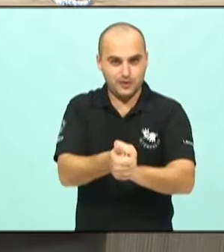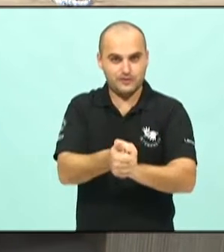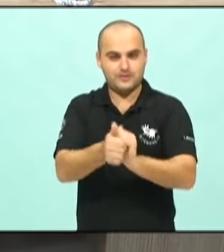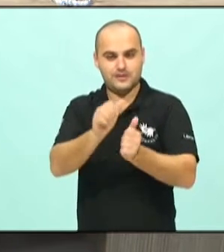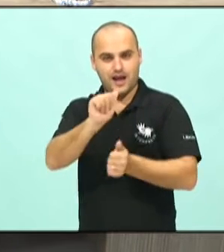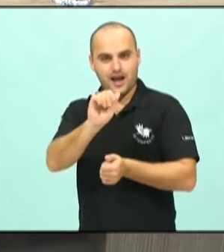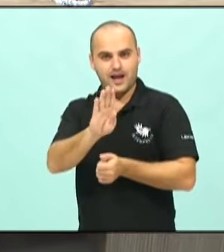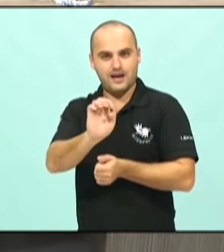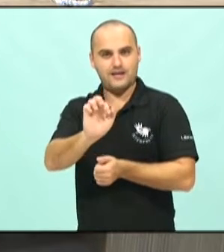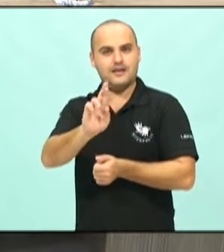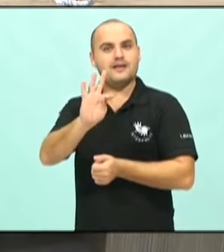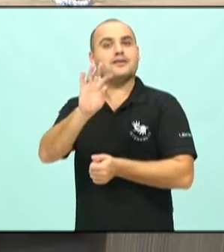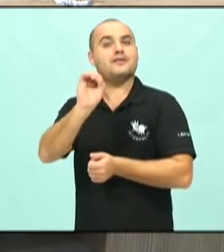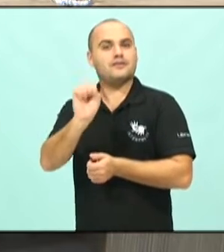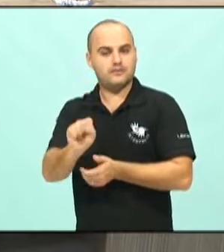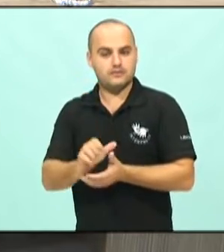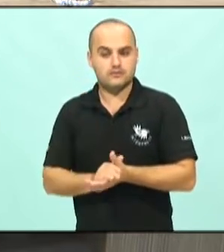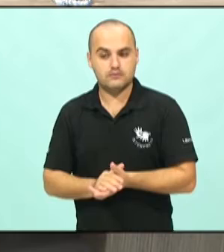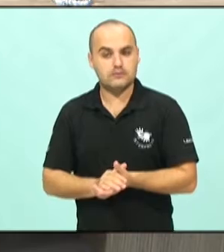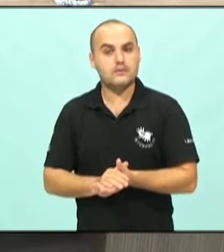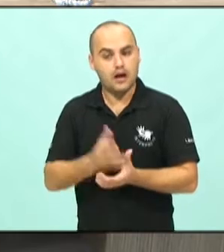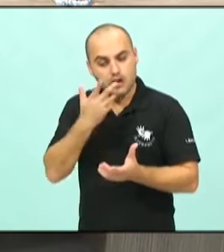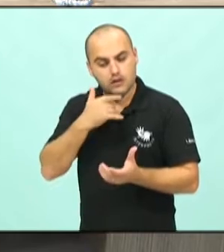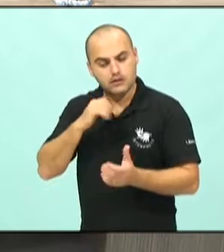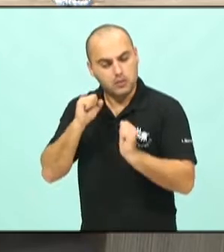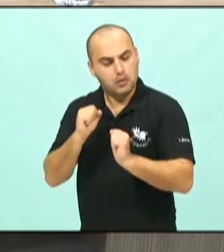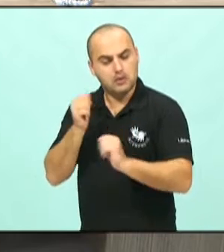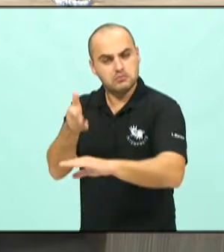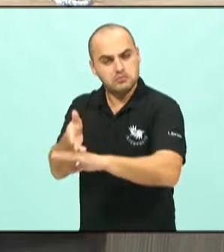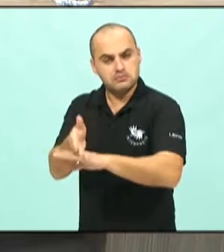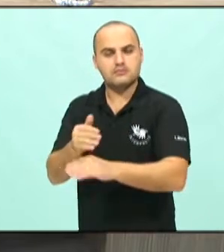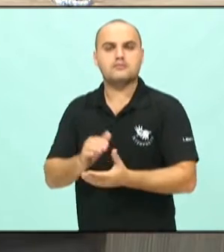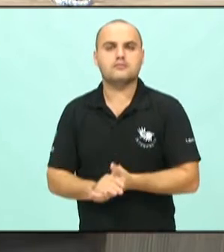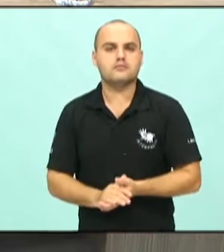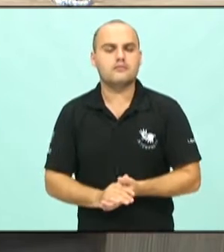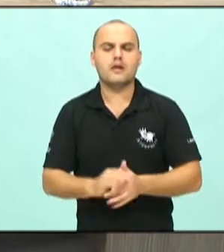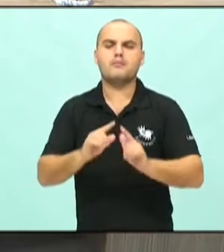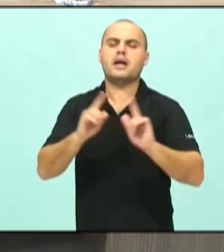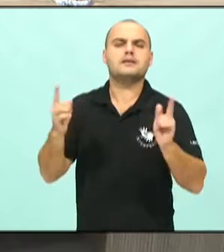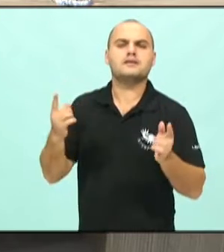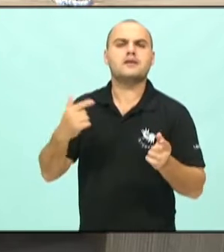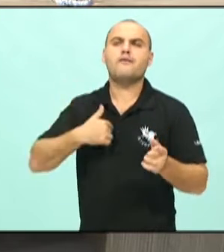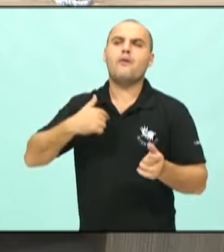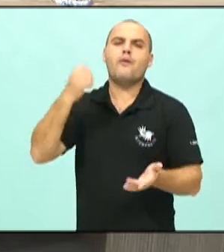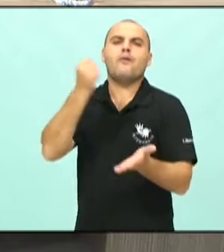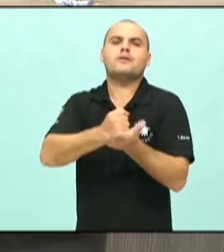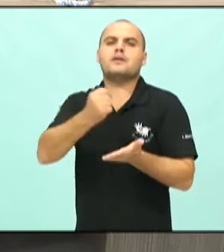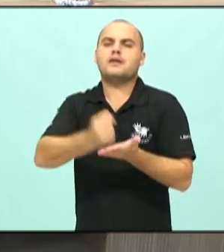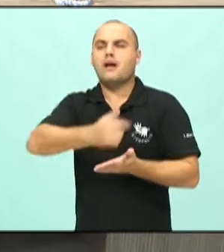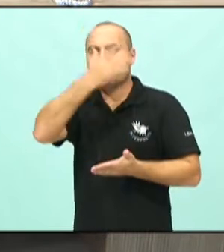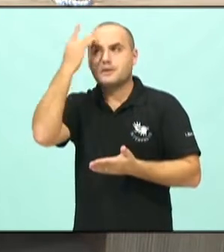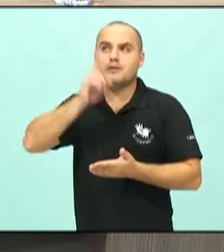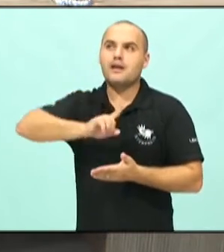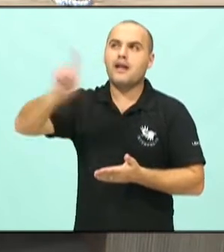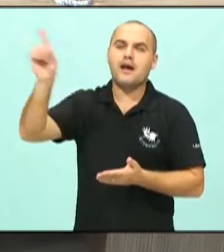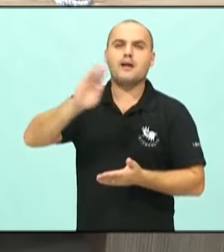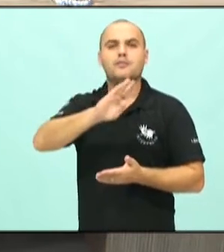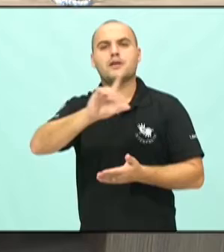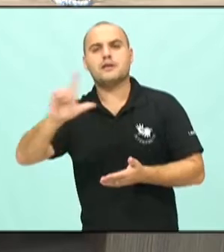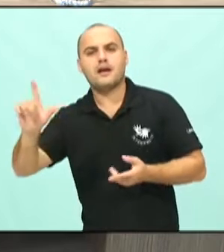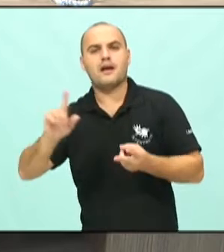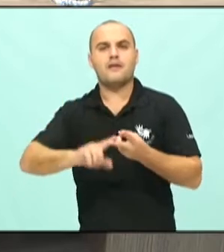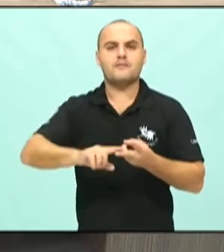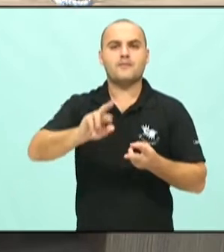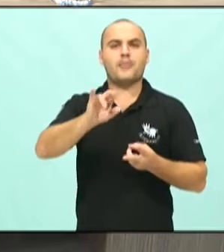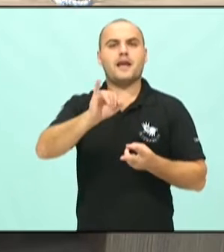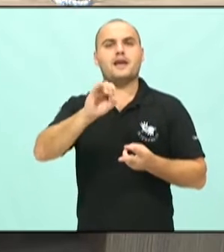adulto também. O que nós entendemos? Por que eu vou contratar alguém de Rio Negrinho, alguém de Blumenau ou de Rio do Sul para